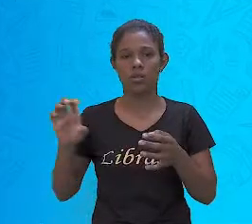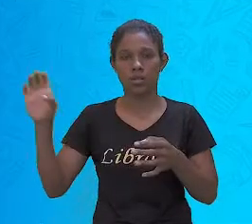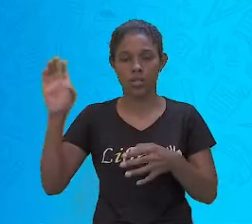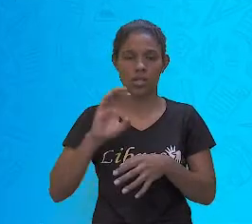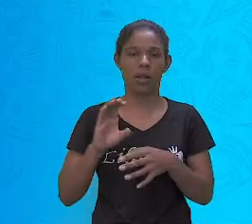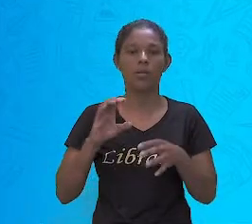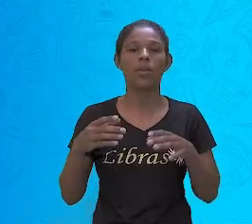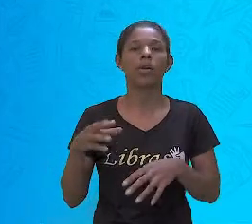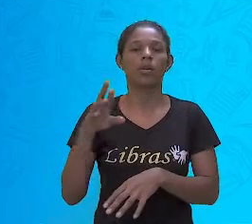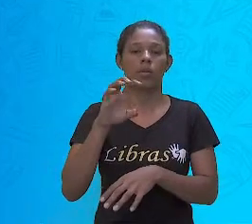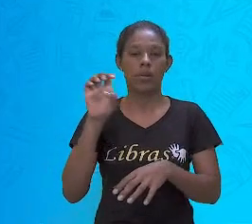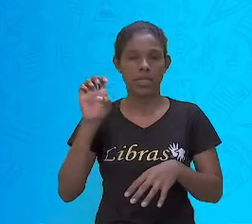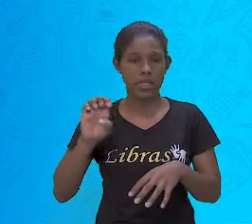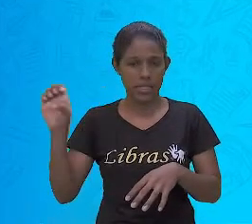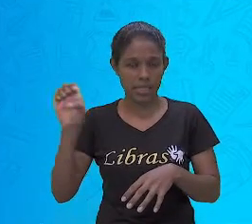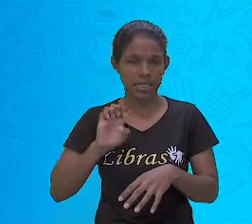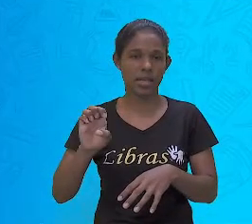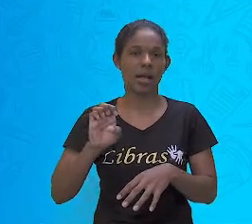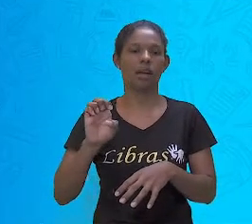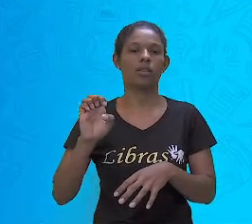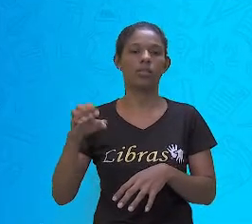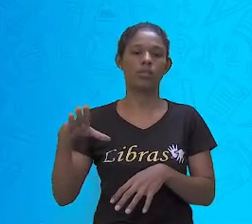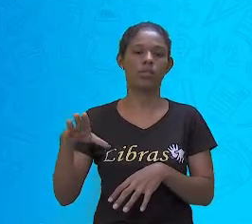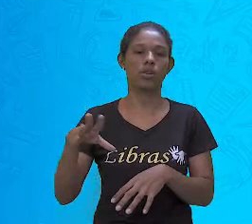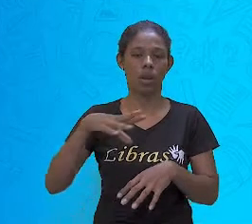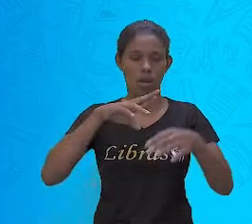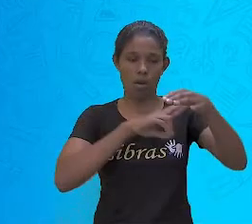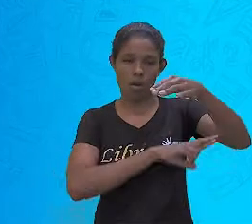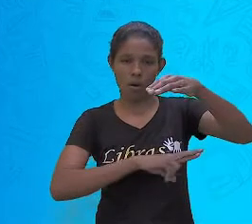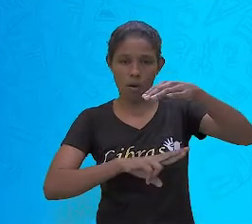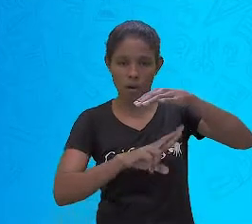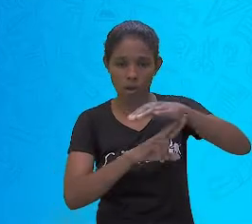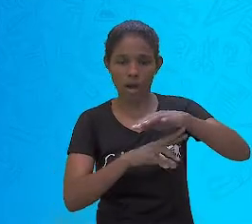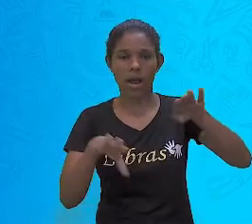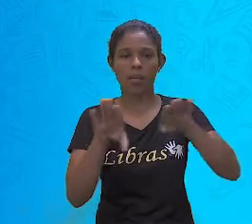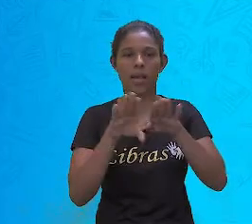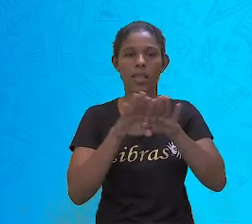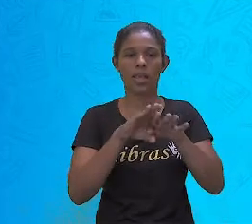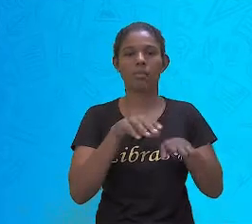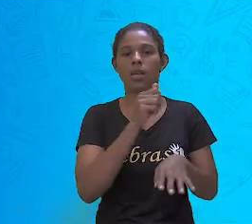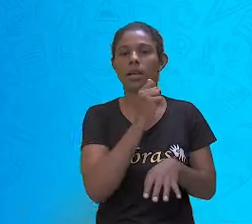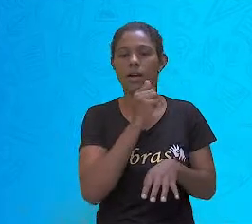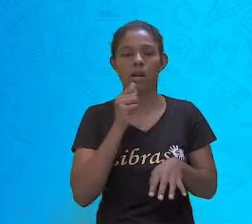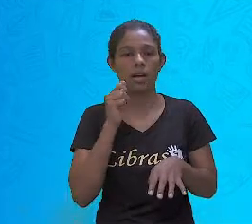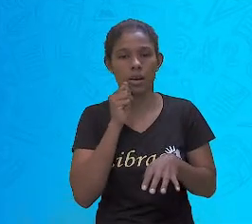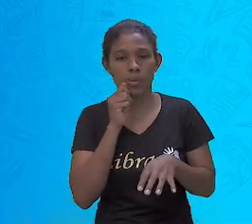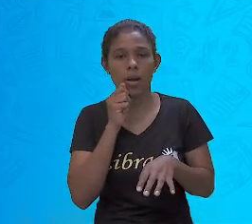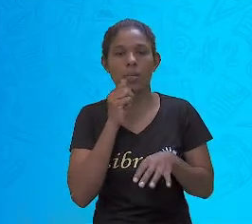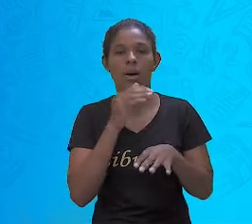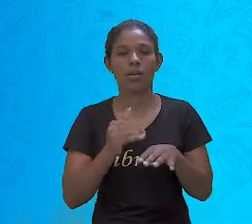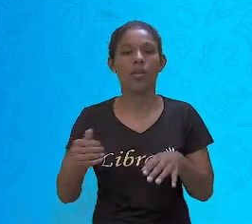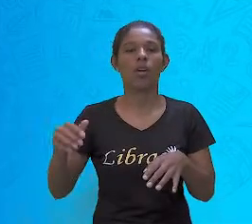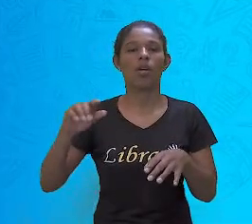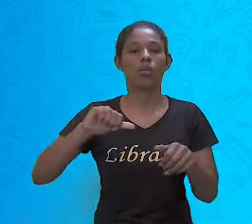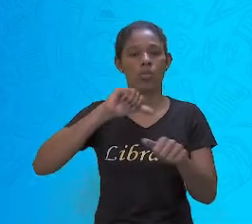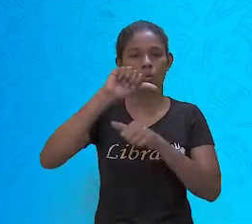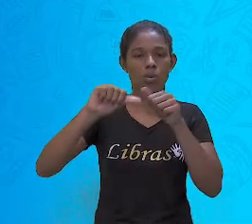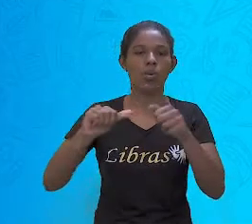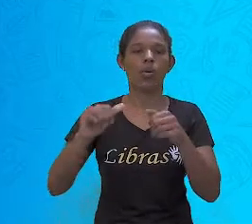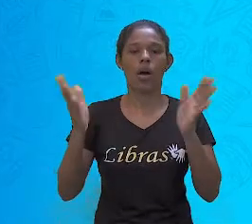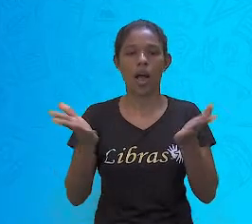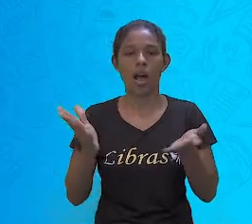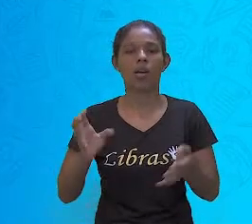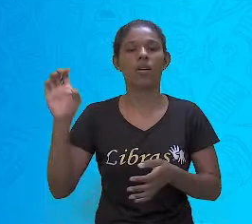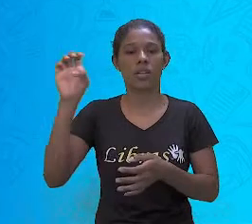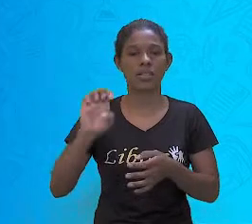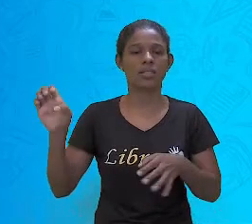Amapá foram elevados à categoria de estado. E a porção norte do estado de Goiás foi desmembrada, sendo criado